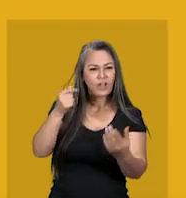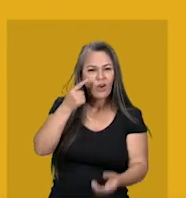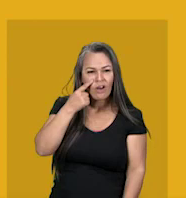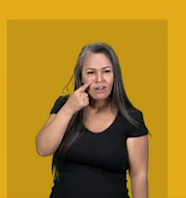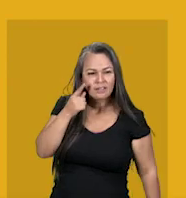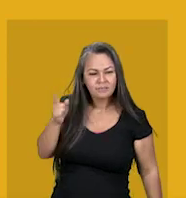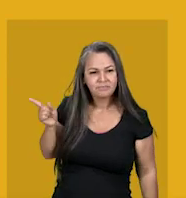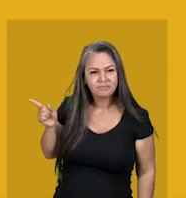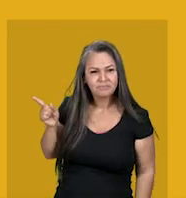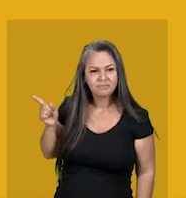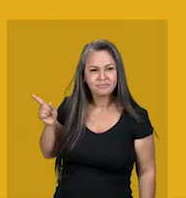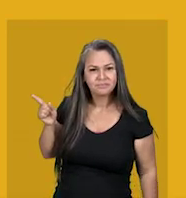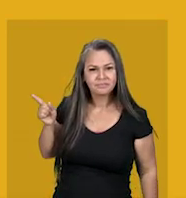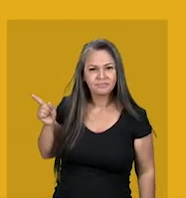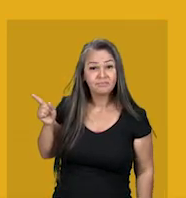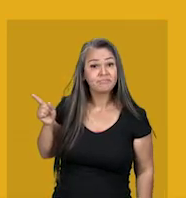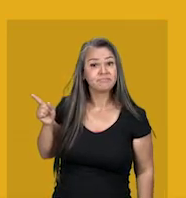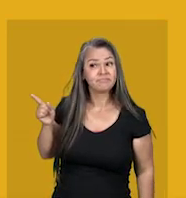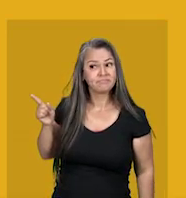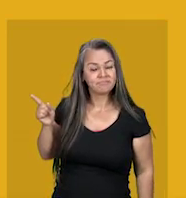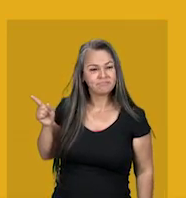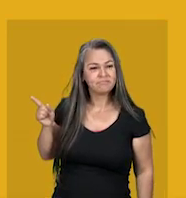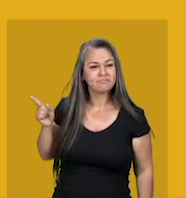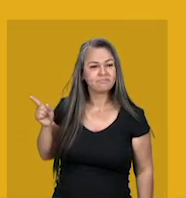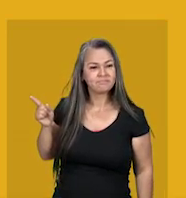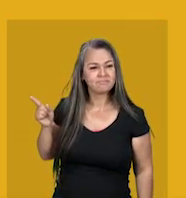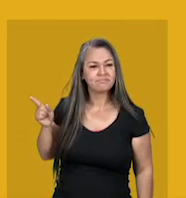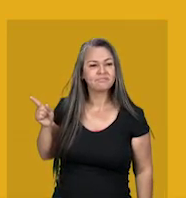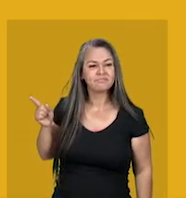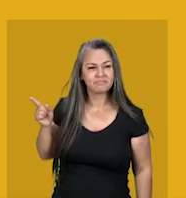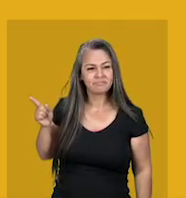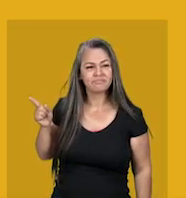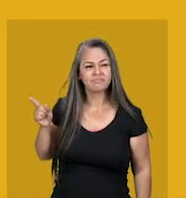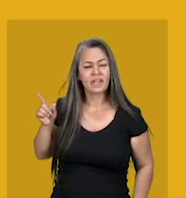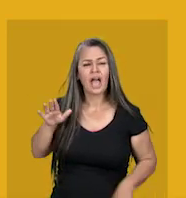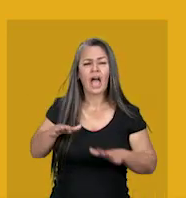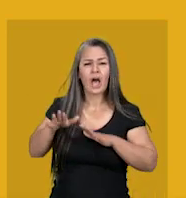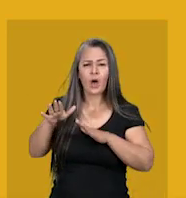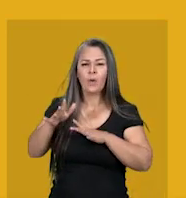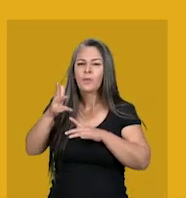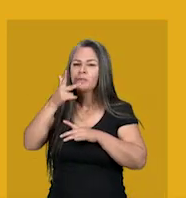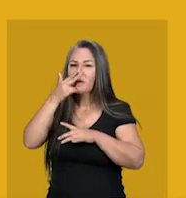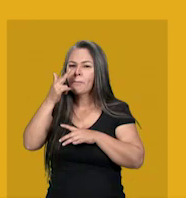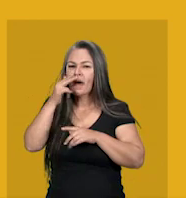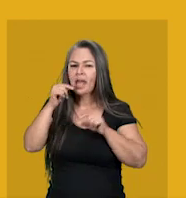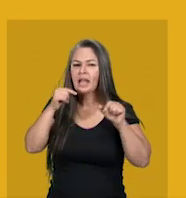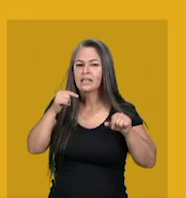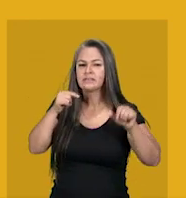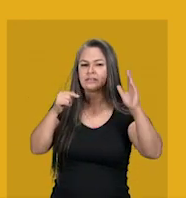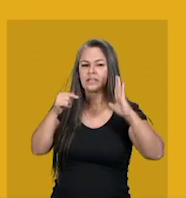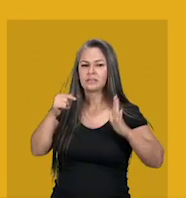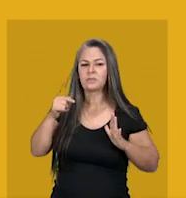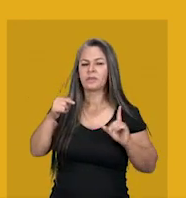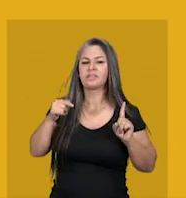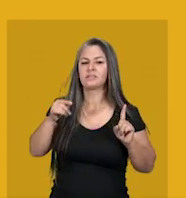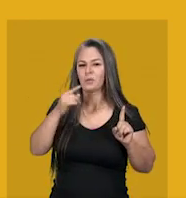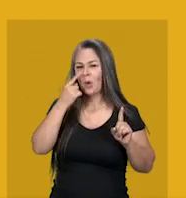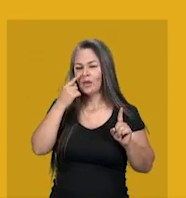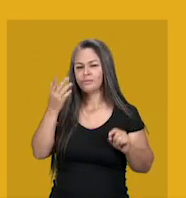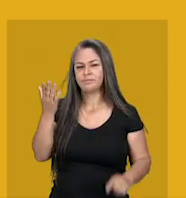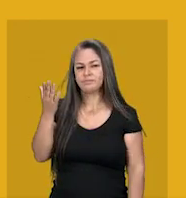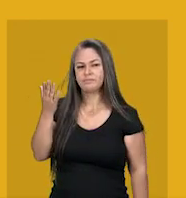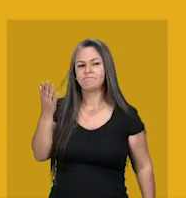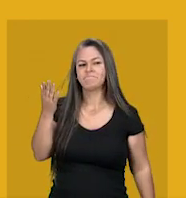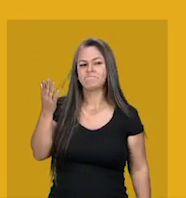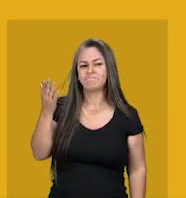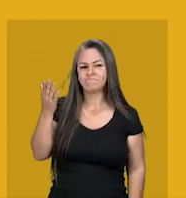mapa, reparem, alguns climas são parecidos com o do Brasil, né? A gente já tem ali, ó, climas